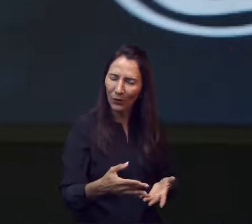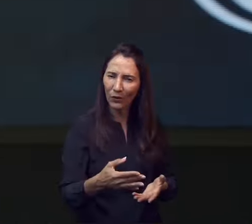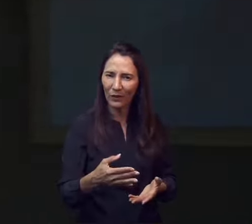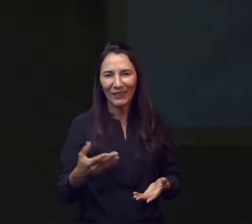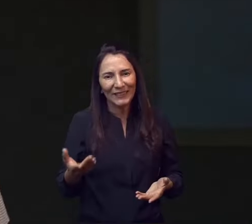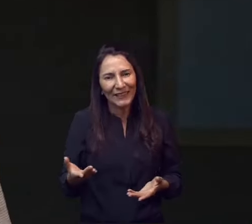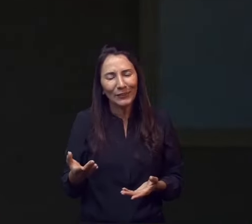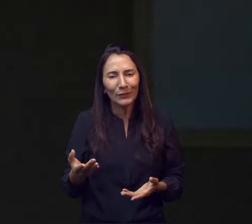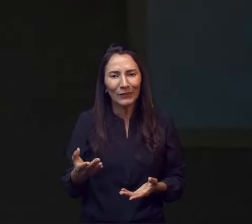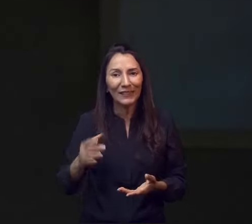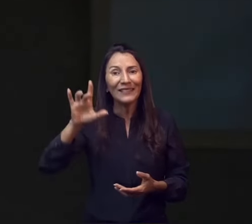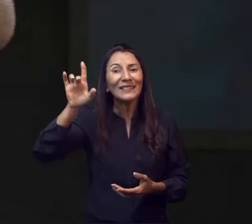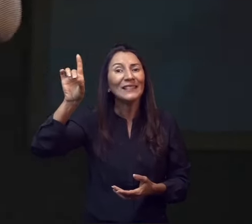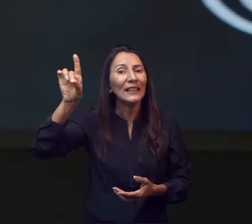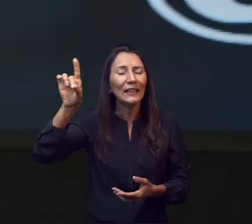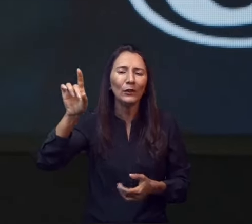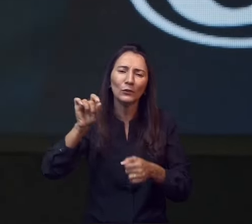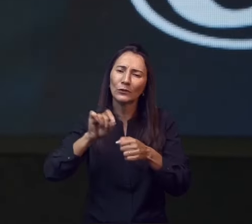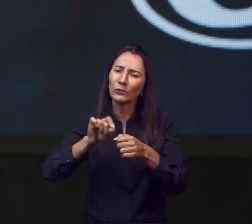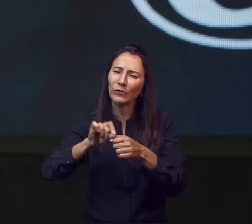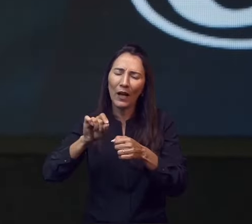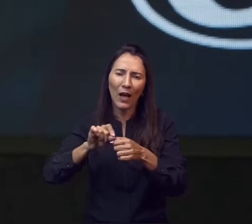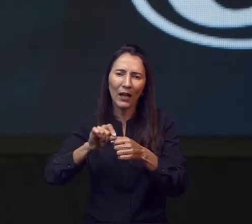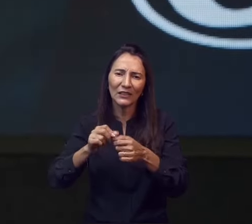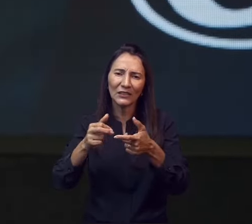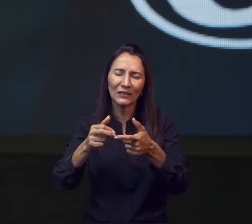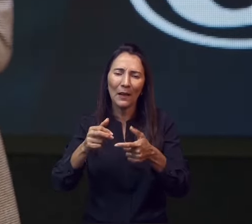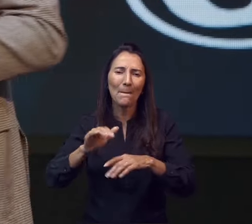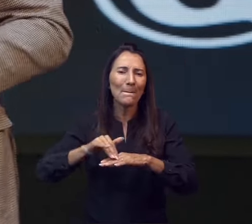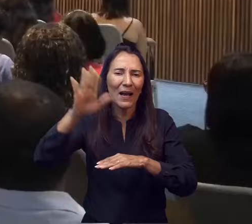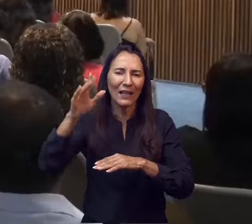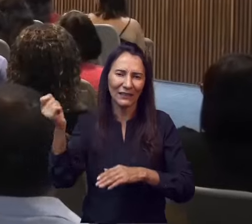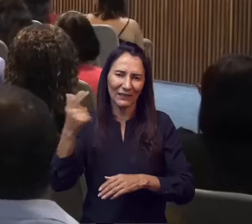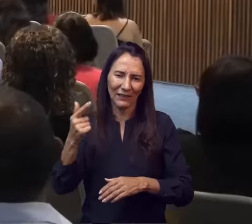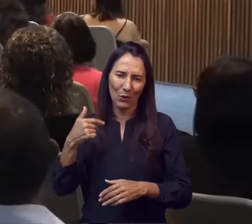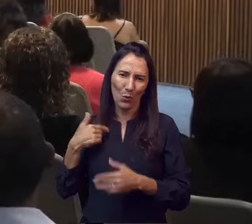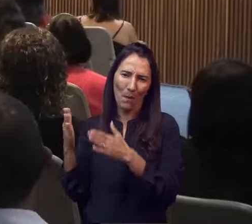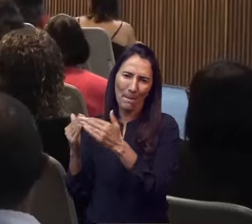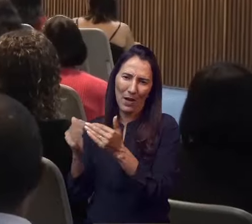eu peço porque ele sabe que muitas vezes eu sou medíocre